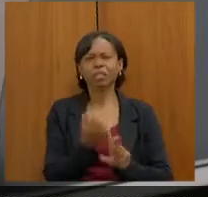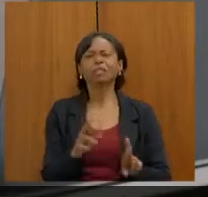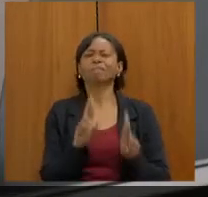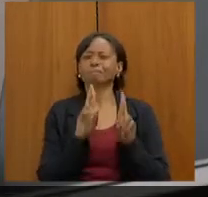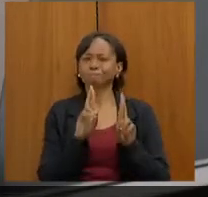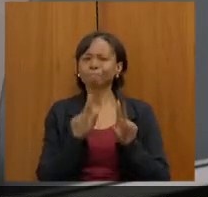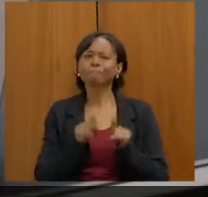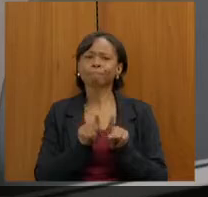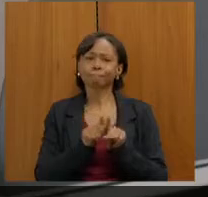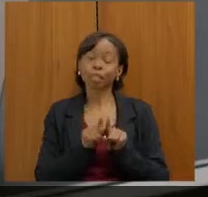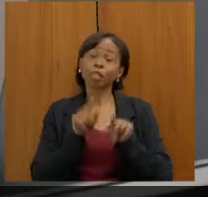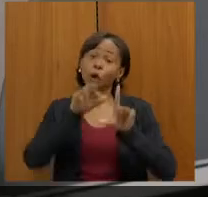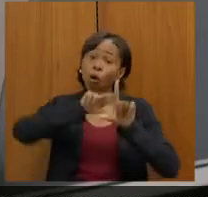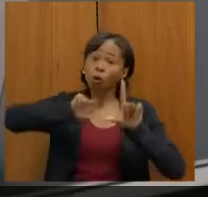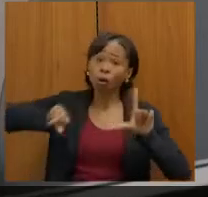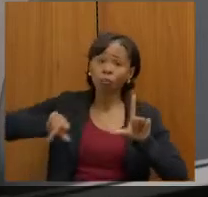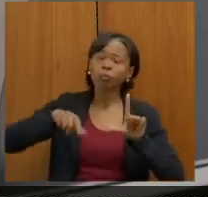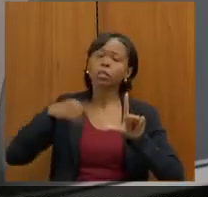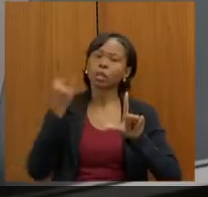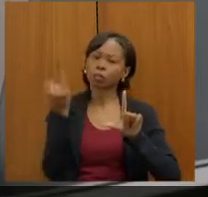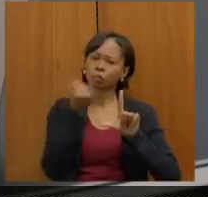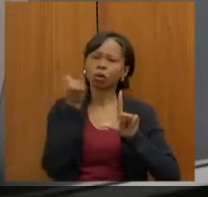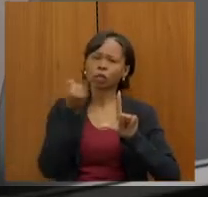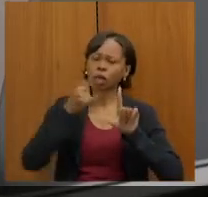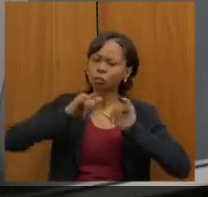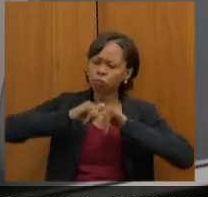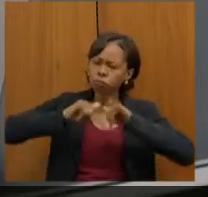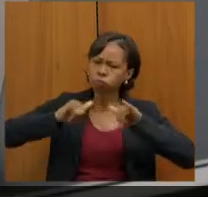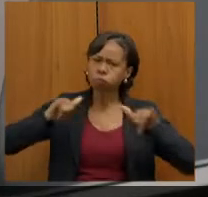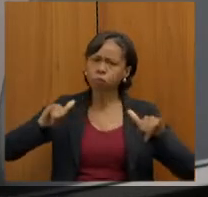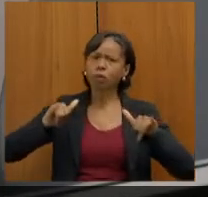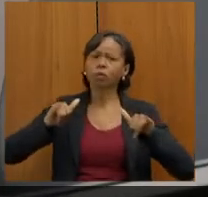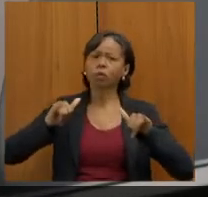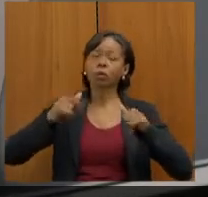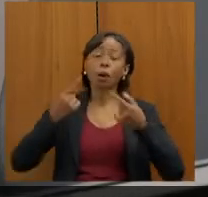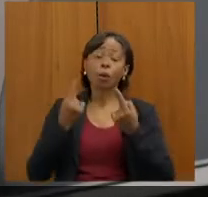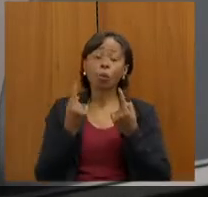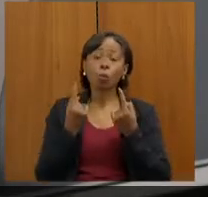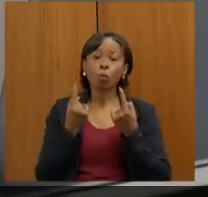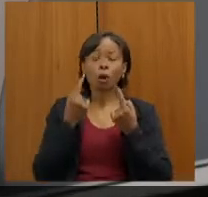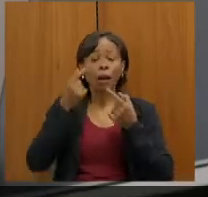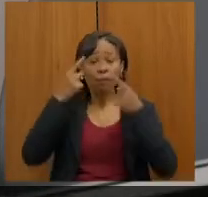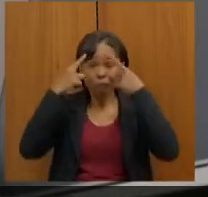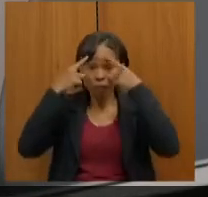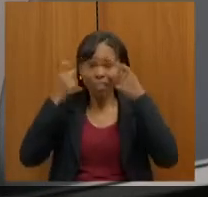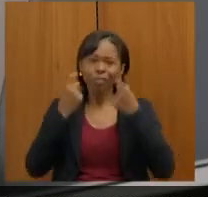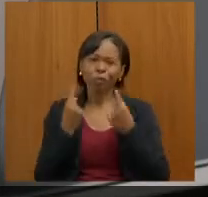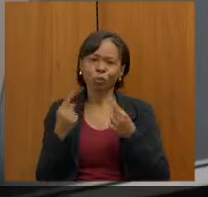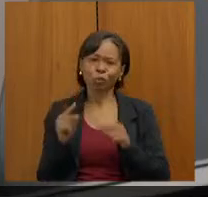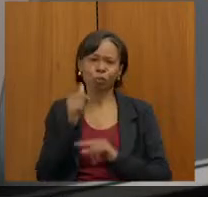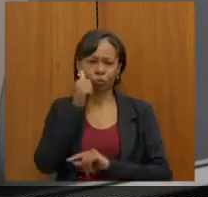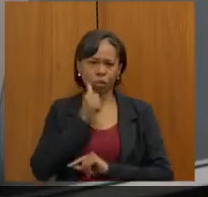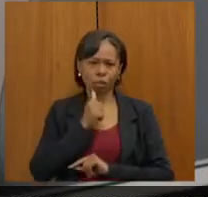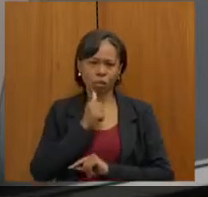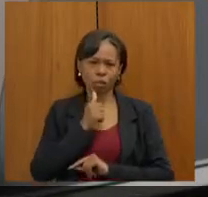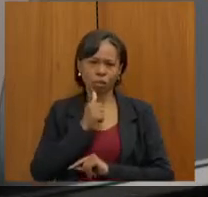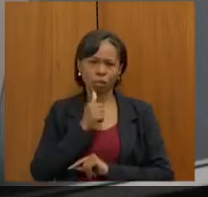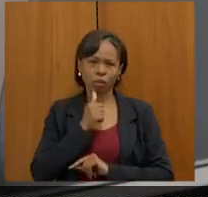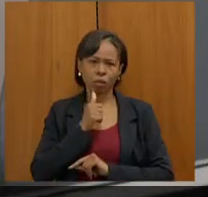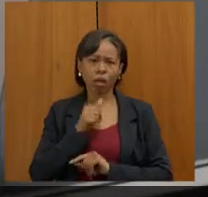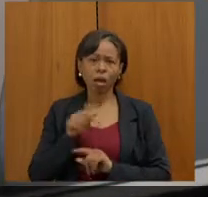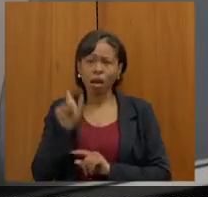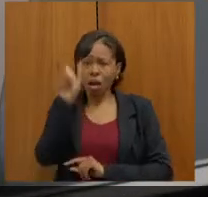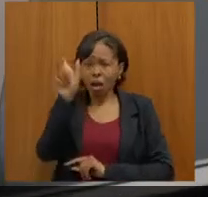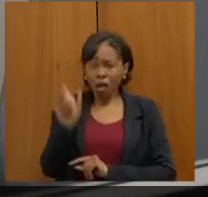a essa essa violência contra a mulher partir do momento que você vitimiza